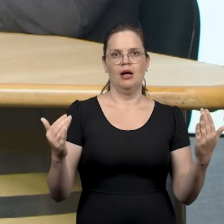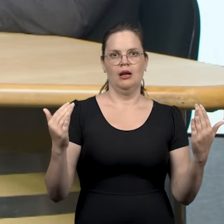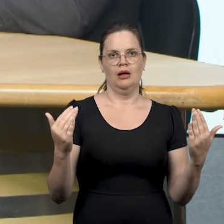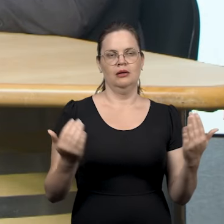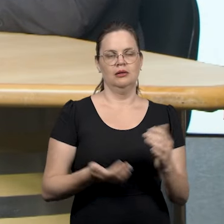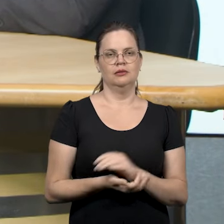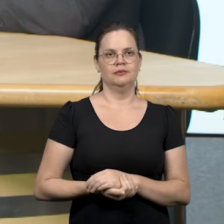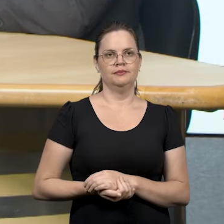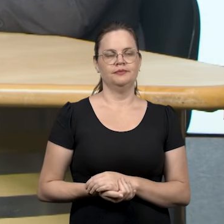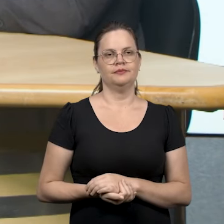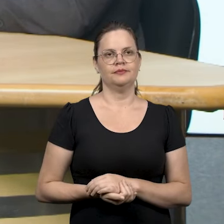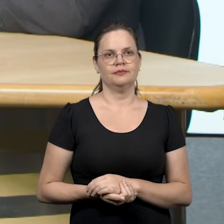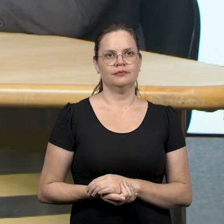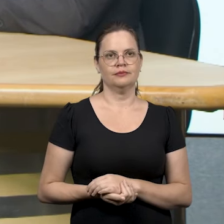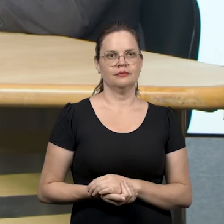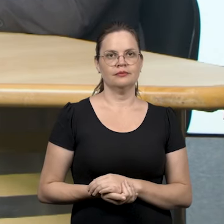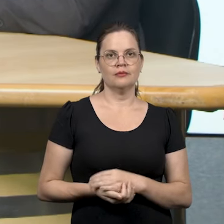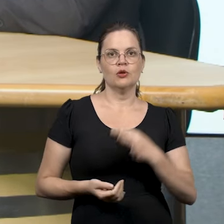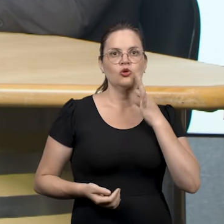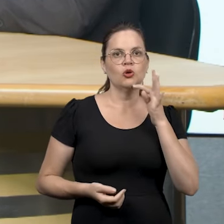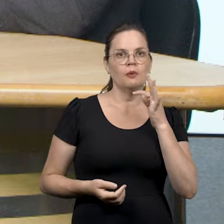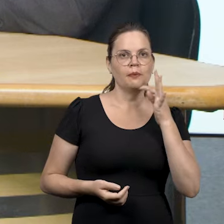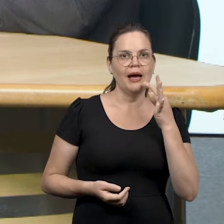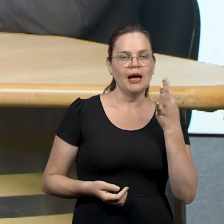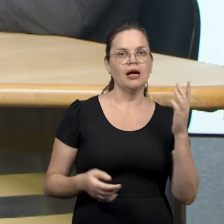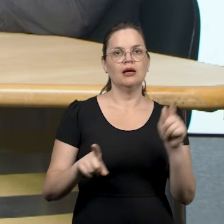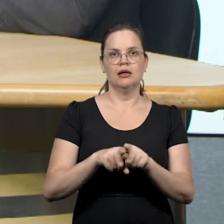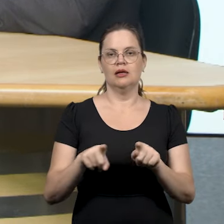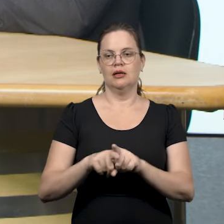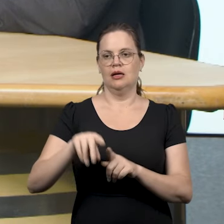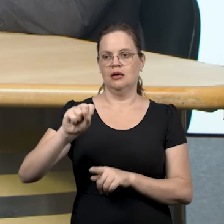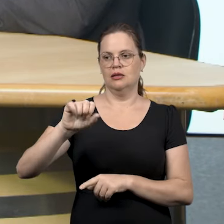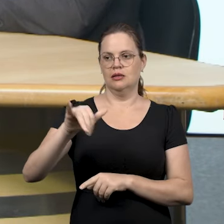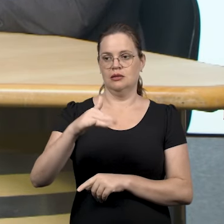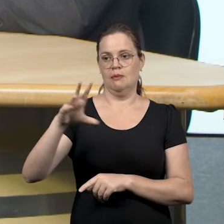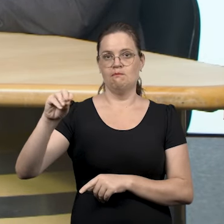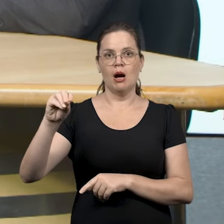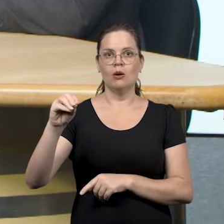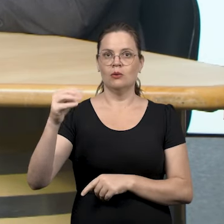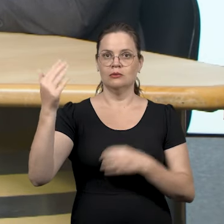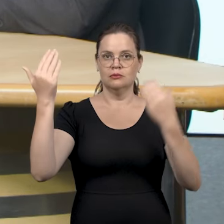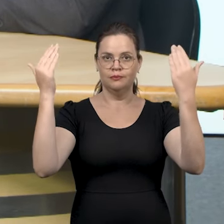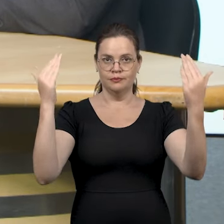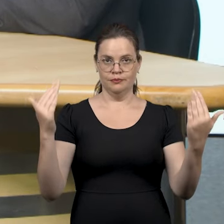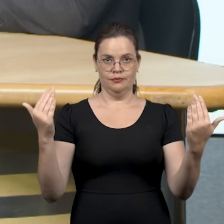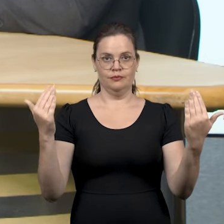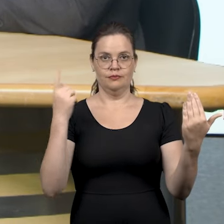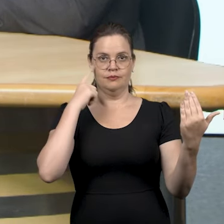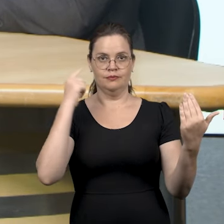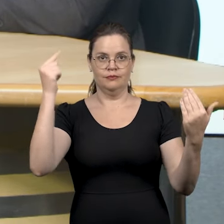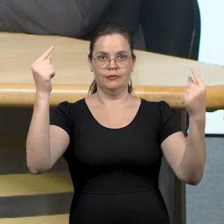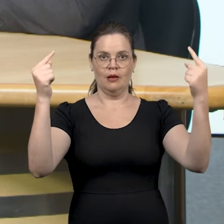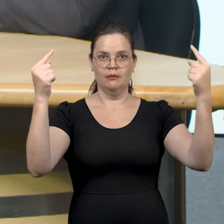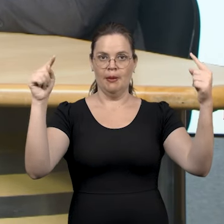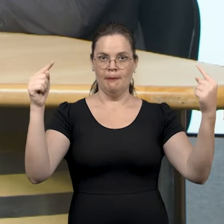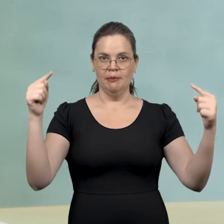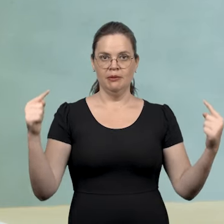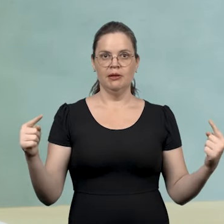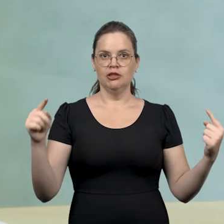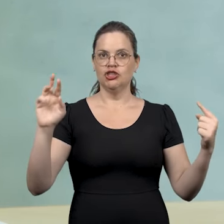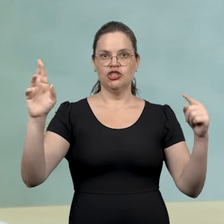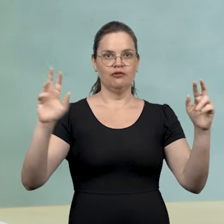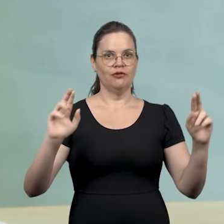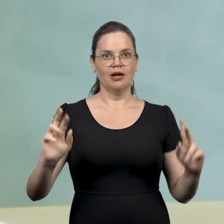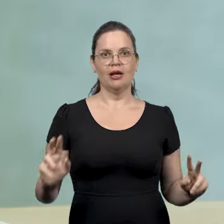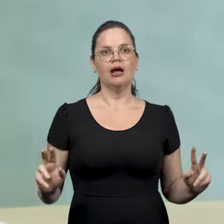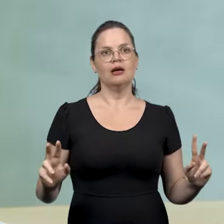né, entre Tomé e Simão Zelote, nós vamos ver aspectos totalmente dissociativos, diversos, né,